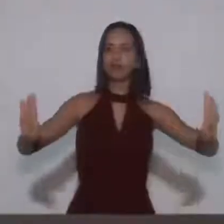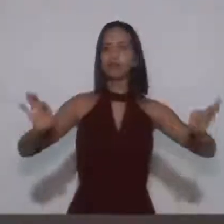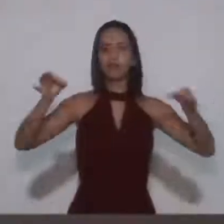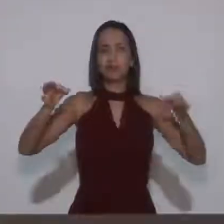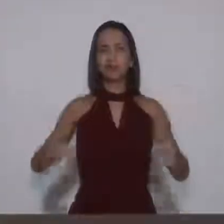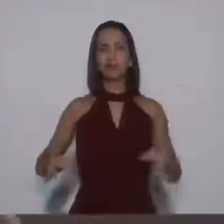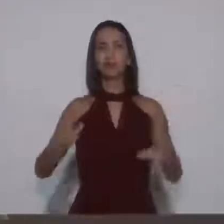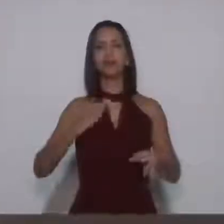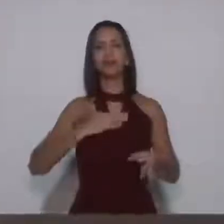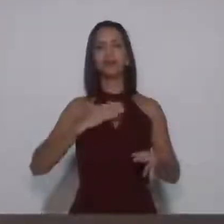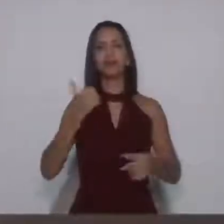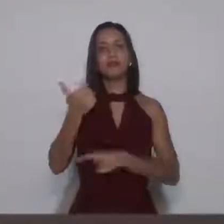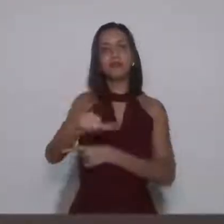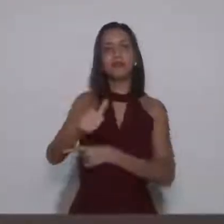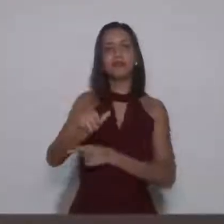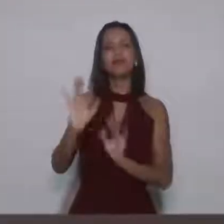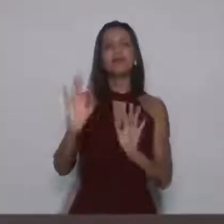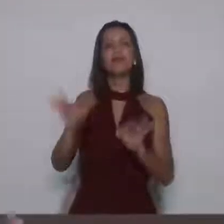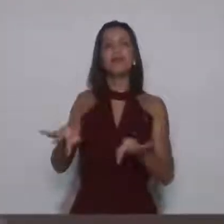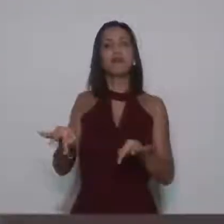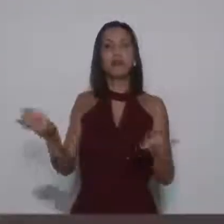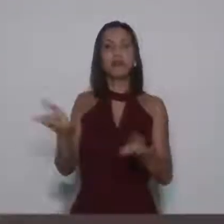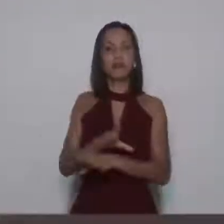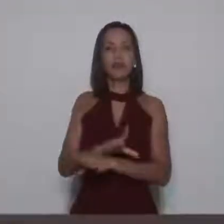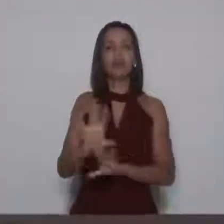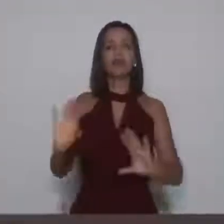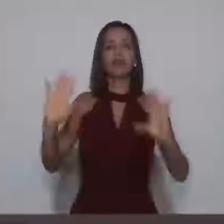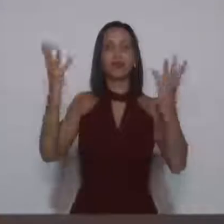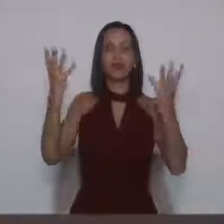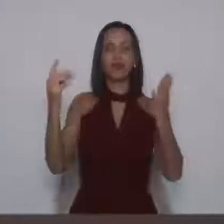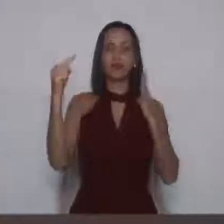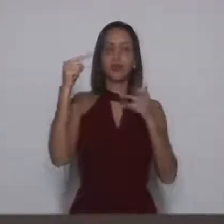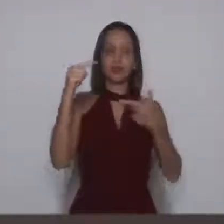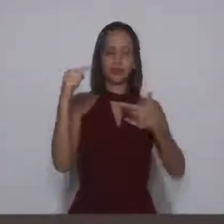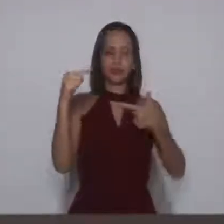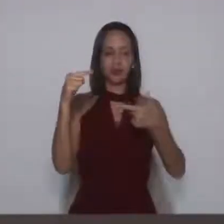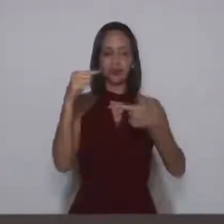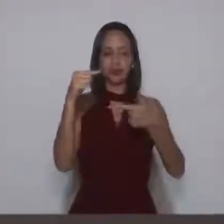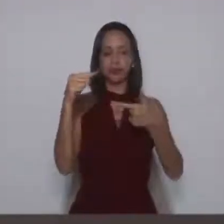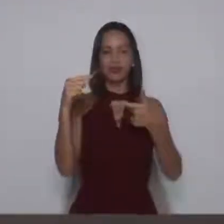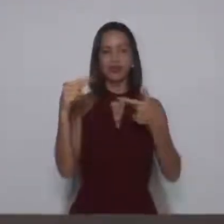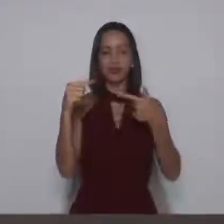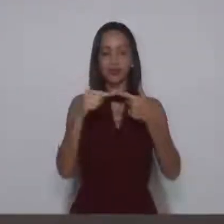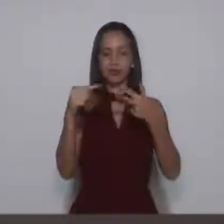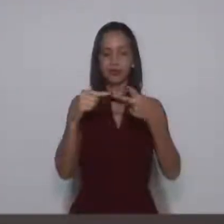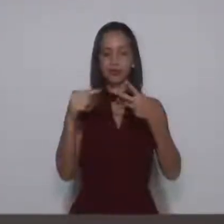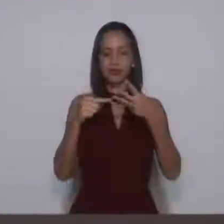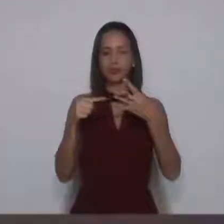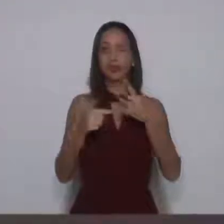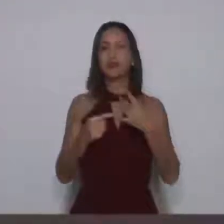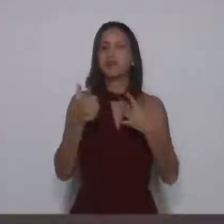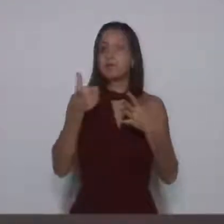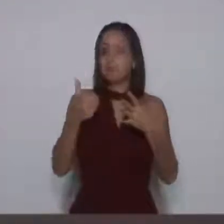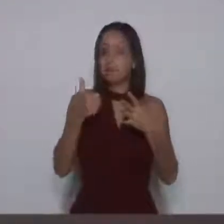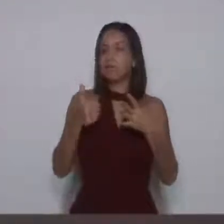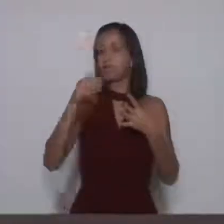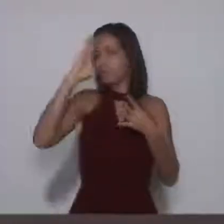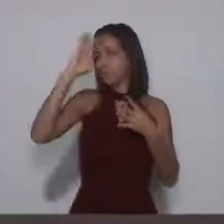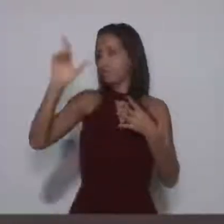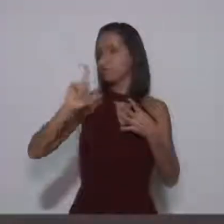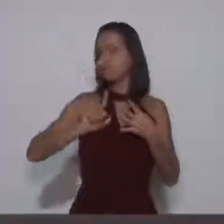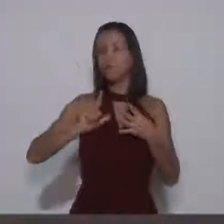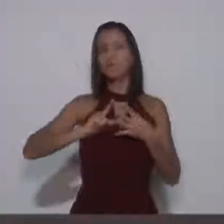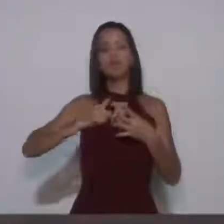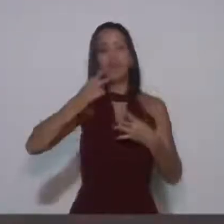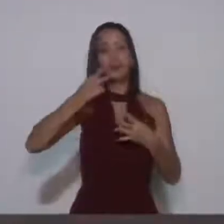mas a avaliação final é quando terminar a festa, não é? Então, os pontos positivos já foram aqui destacados. Faço também minhas palavras.